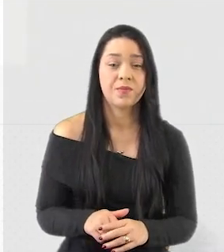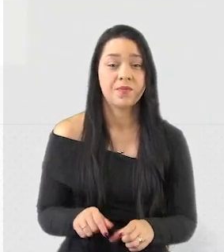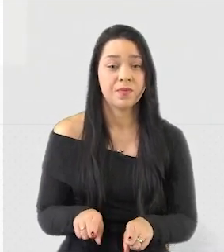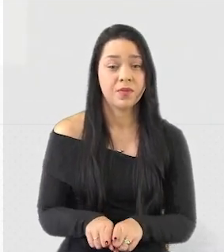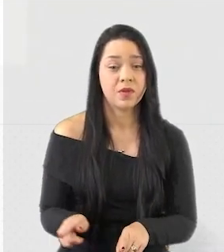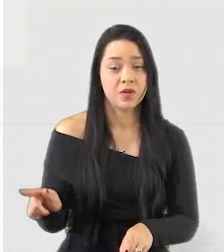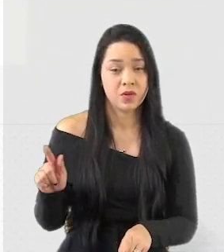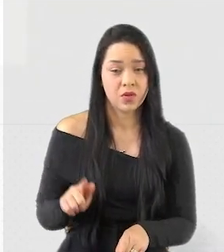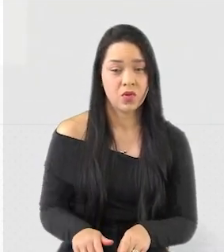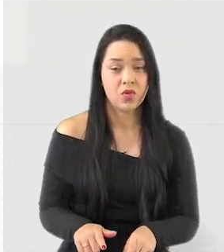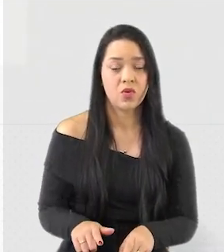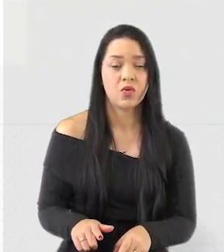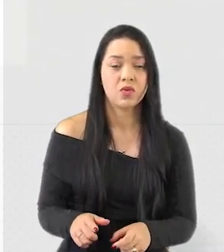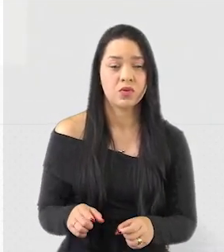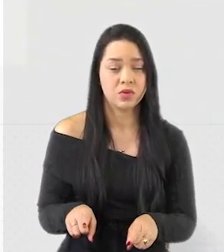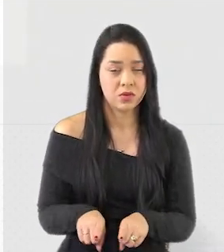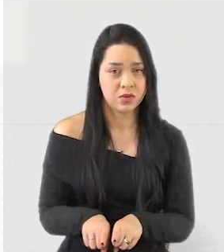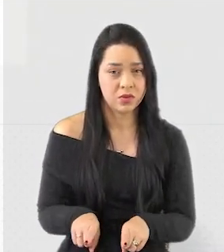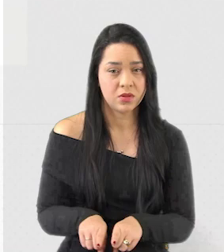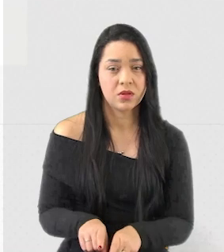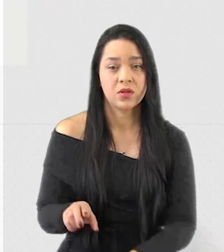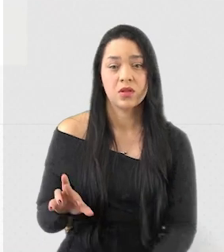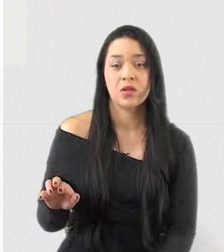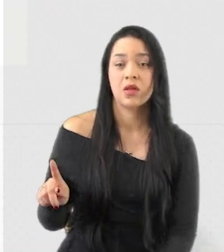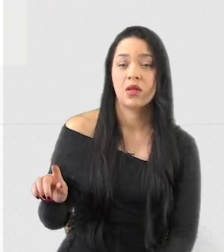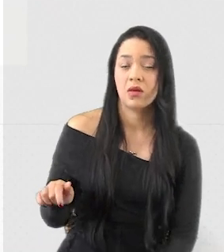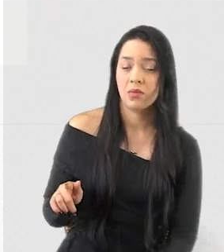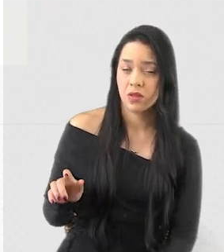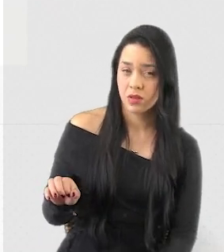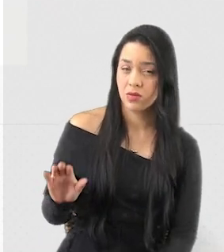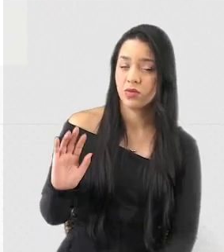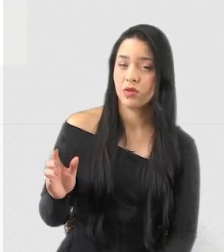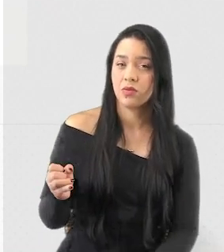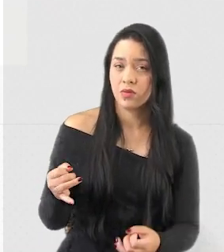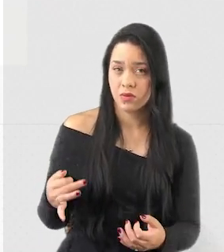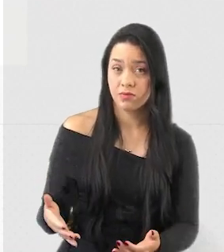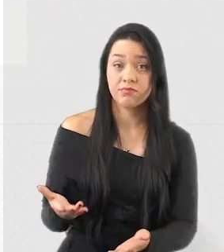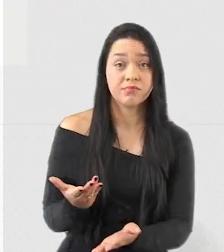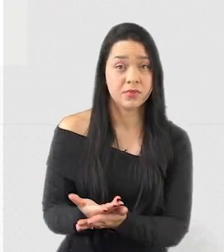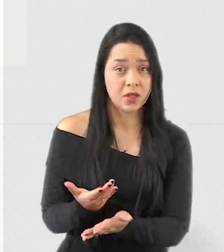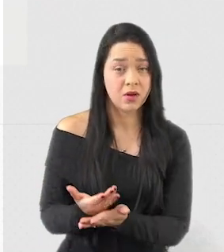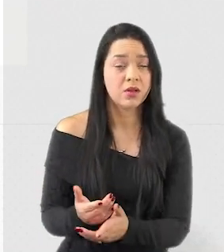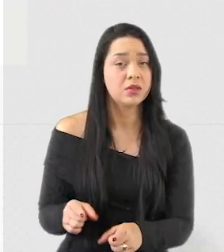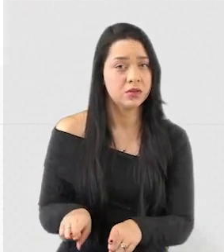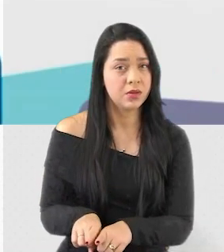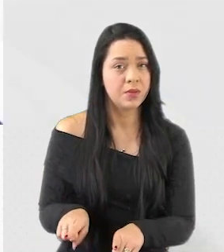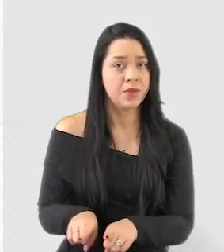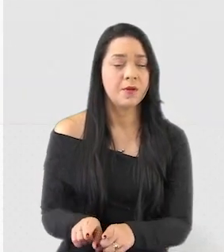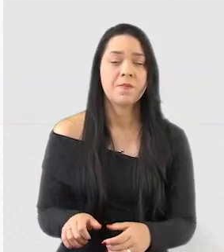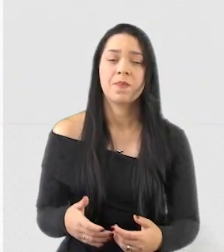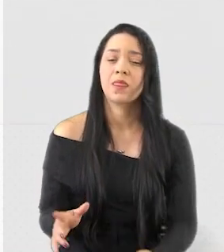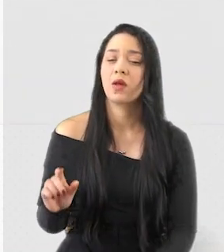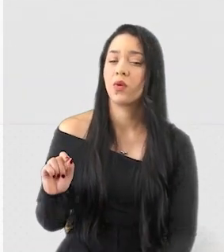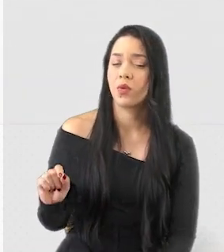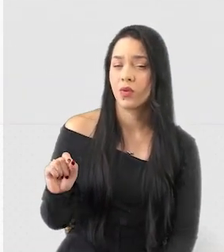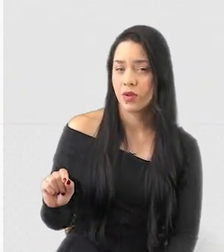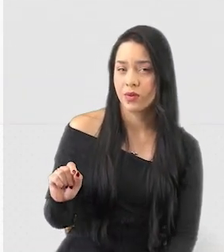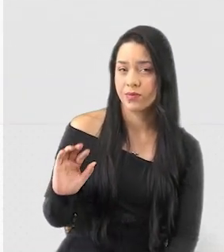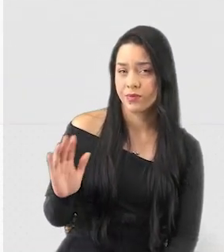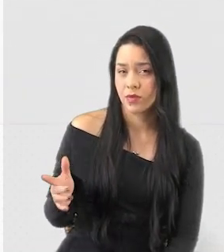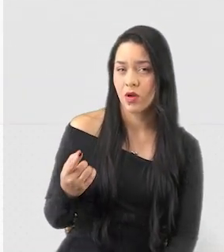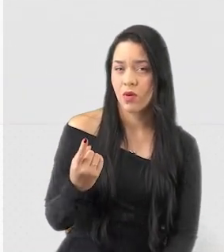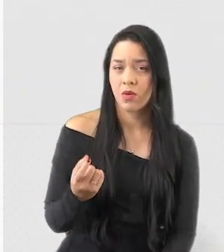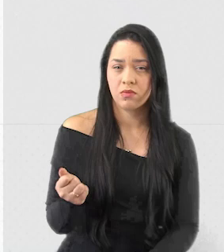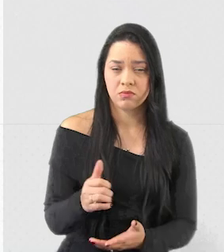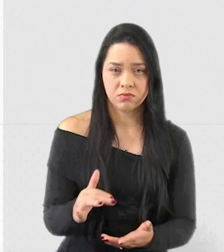novamente, aqui um resumo quando a gente traz desde a replicação, né? A gente falou na nossa aula desde a replicação, tá, pessoal? Então, a gente vai fazer aqui